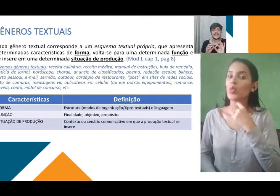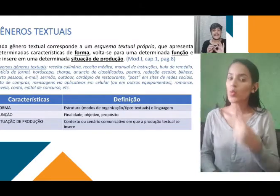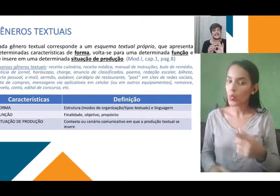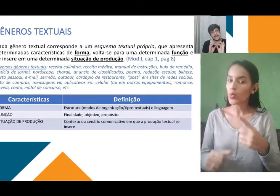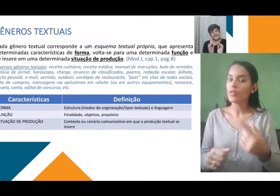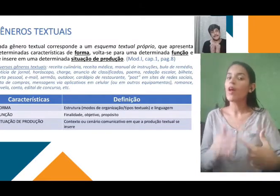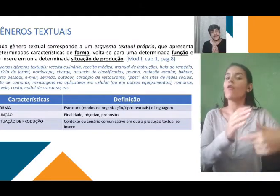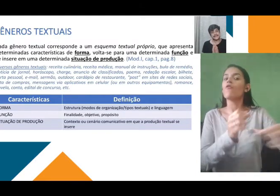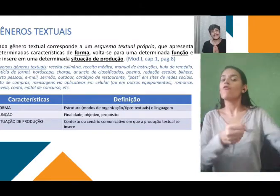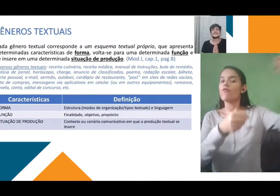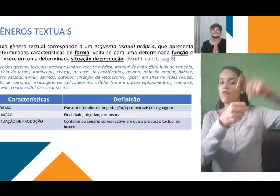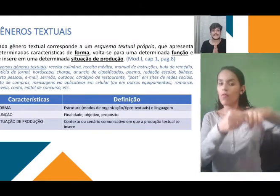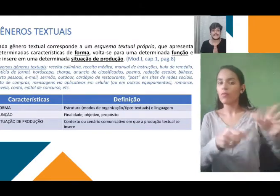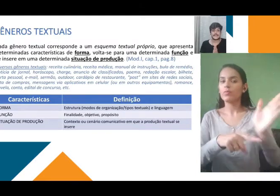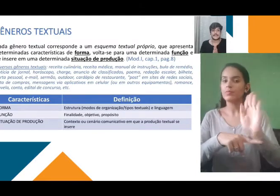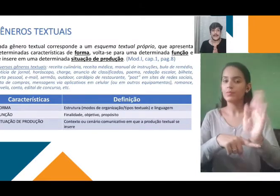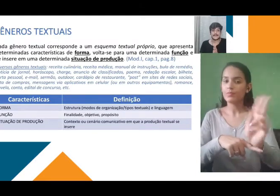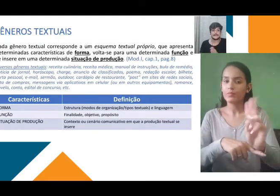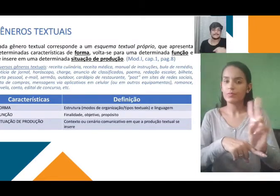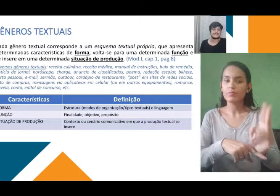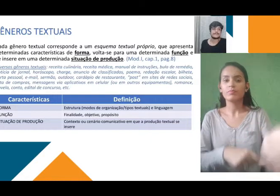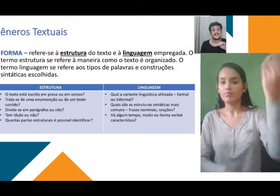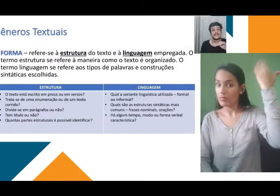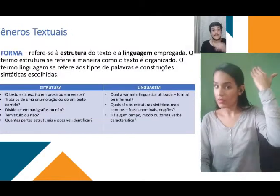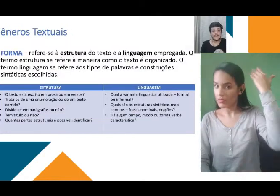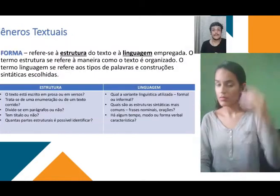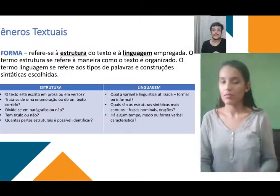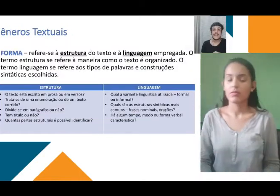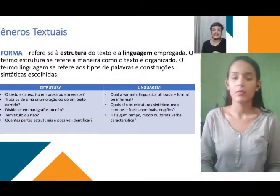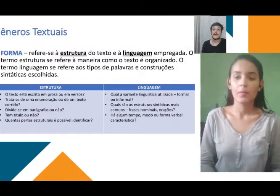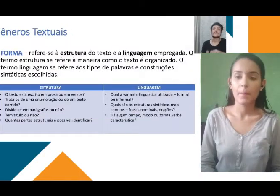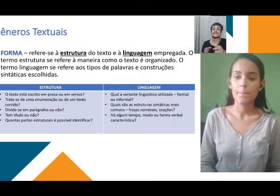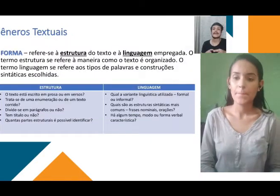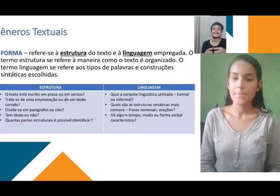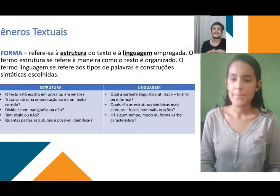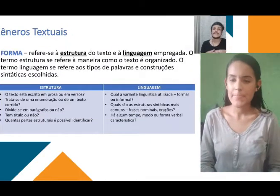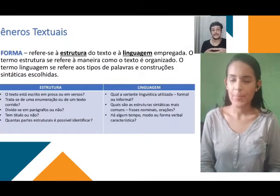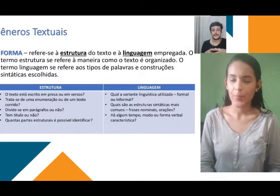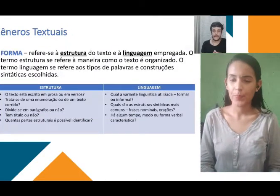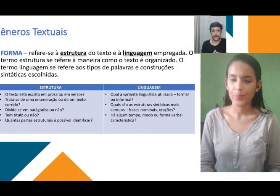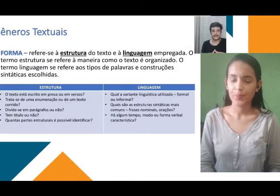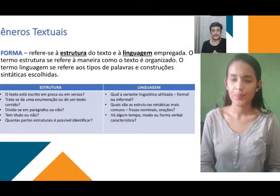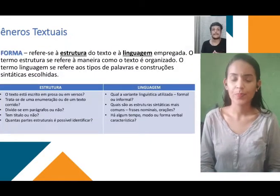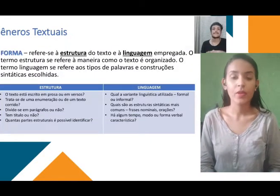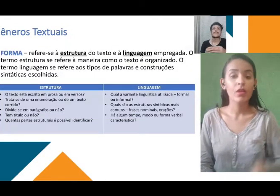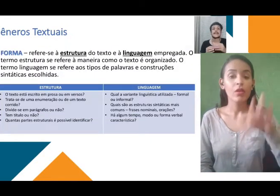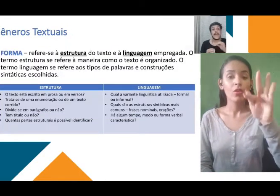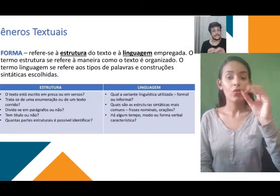uma análise mais completa dos gêneros textuais. Vamos aprofundar então lá na definição de forma,